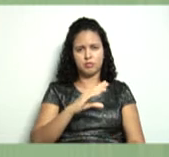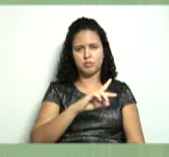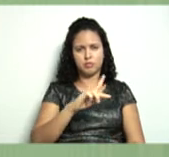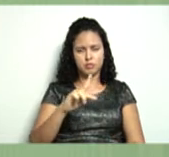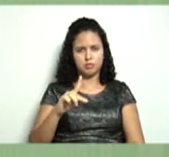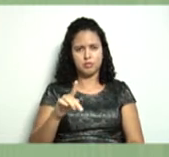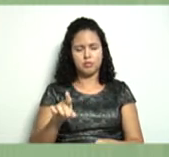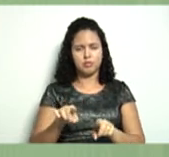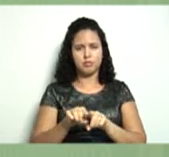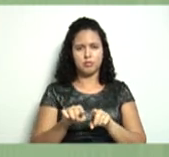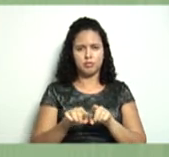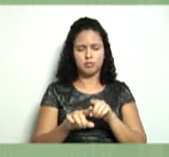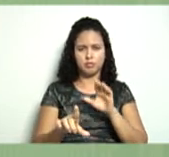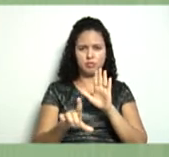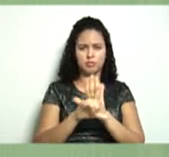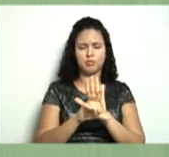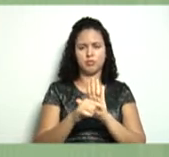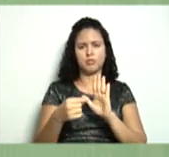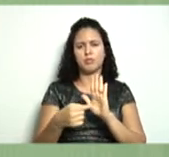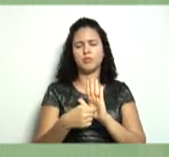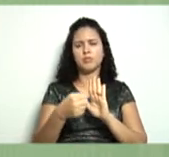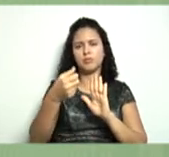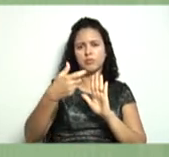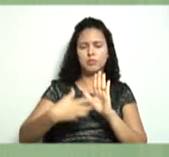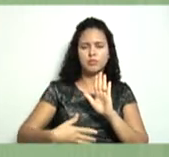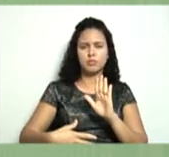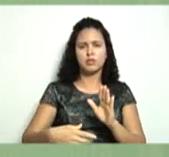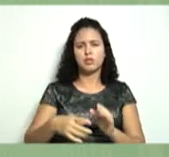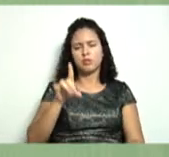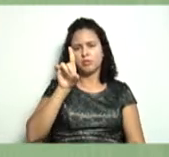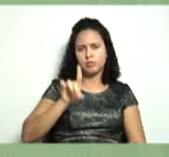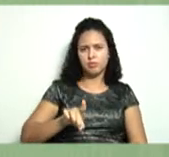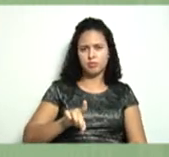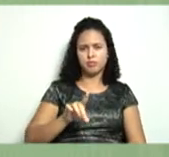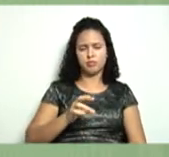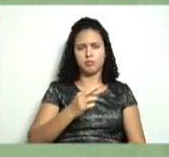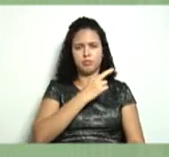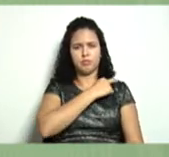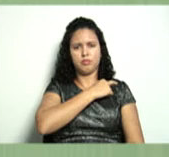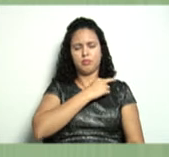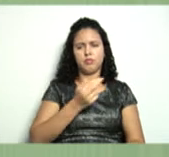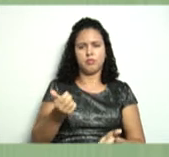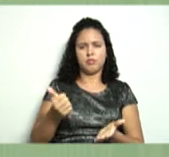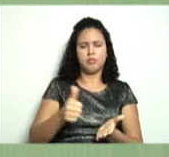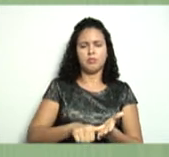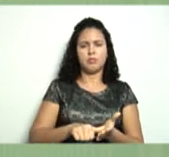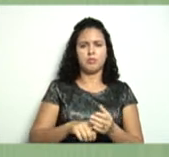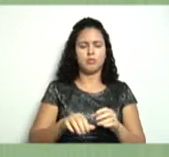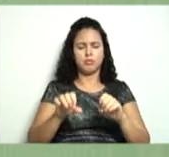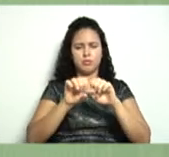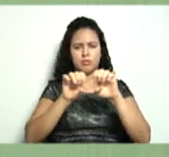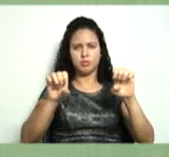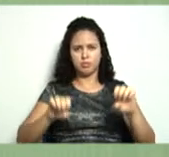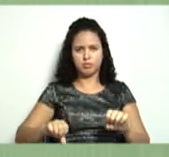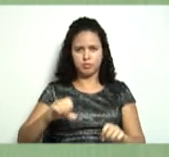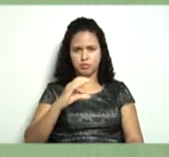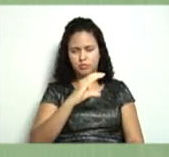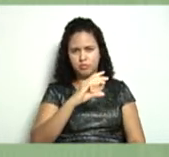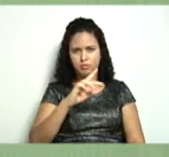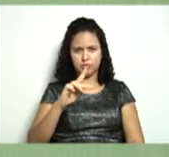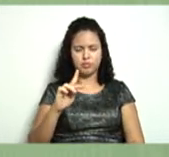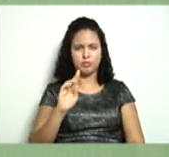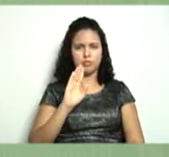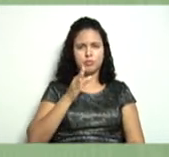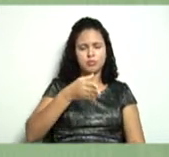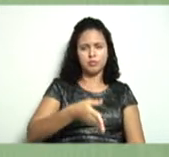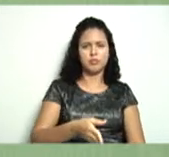gente viu também que a lei define os direitos e responsabilidades dos associados, conhecemos a estrutura das cooperativas,